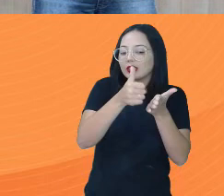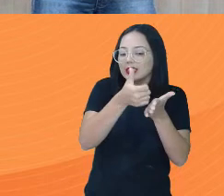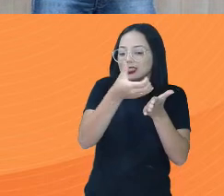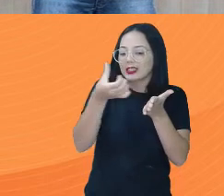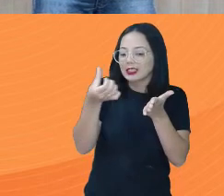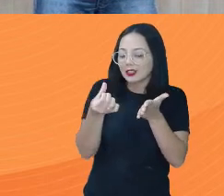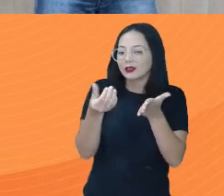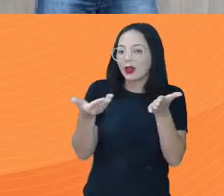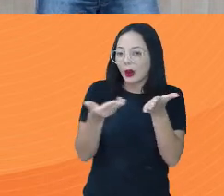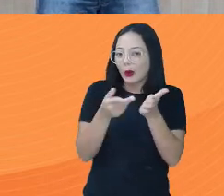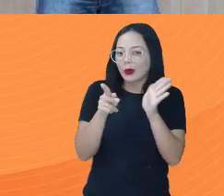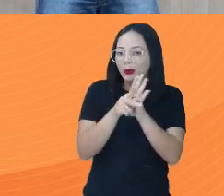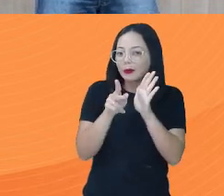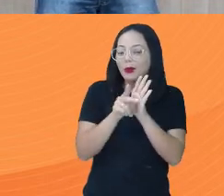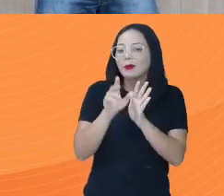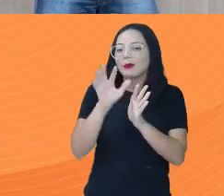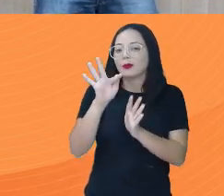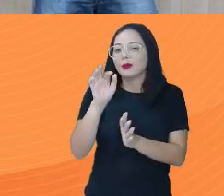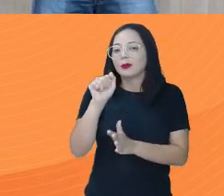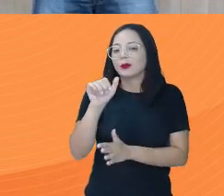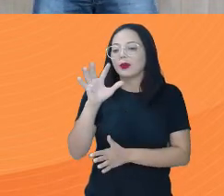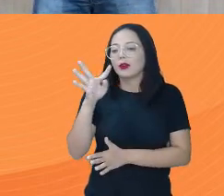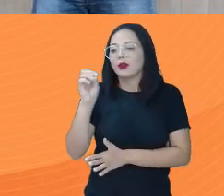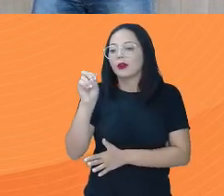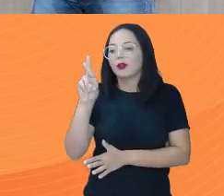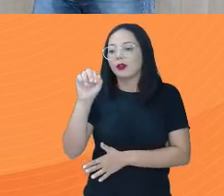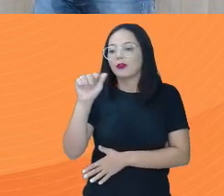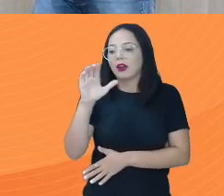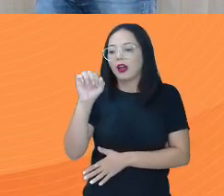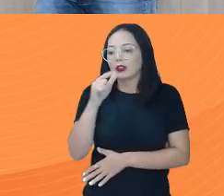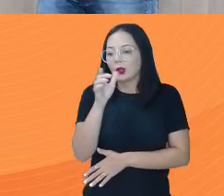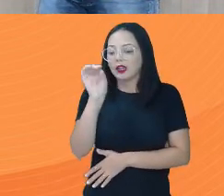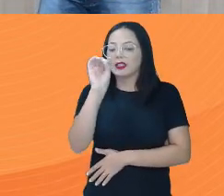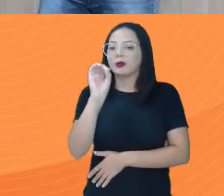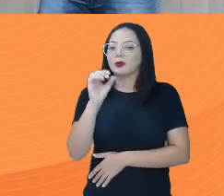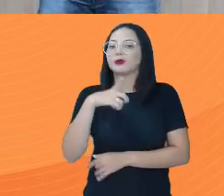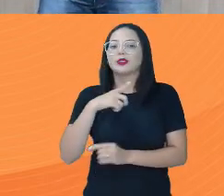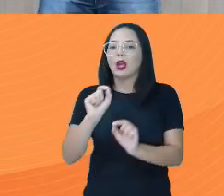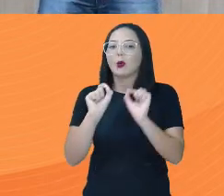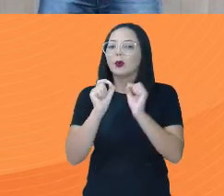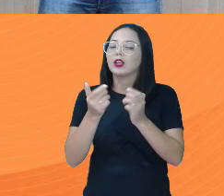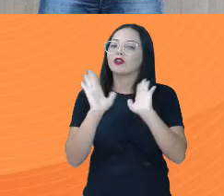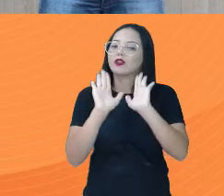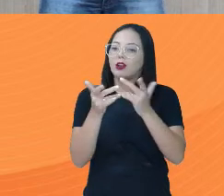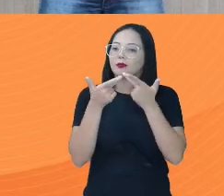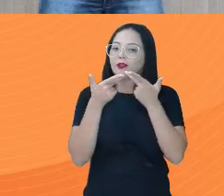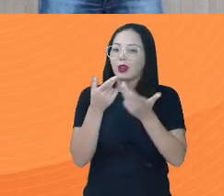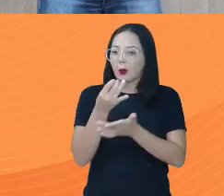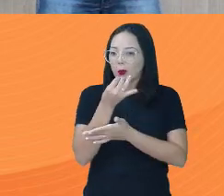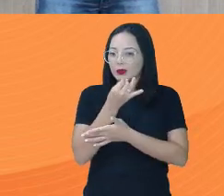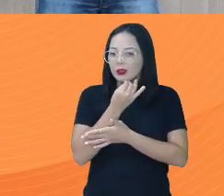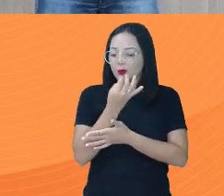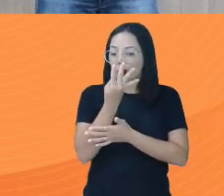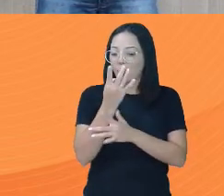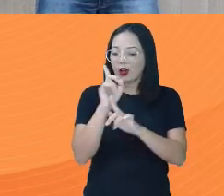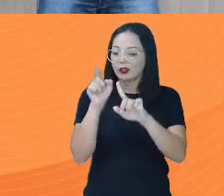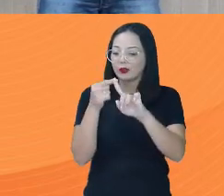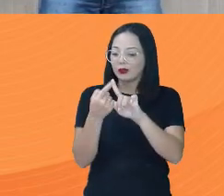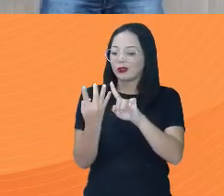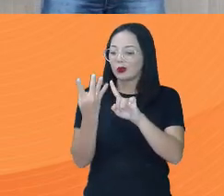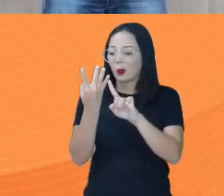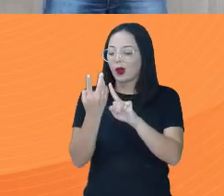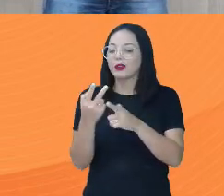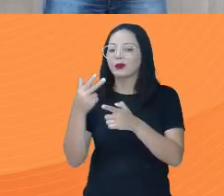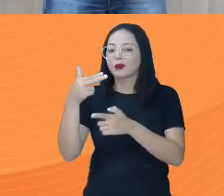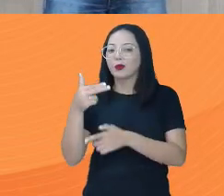16 na forma de uma fatoração. Então, o que é que a gente tem aqui, ó? Já coloquei um exemplo. 4 vezes 4 é